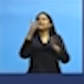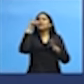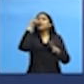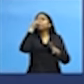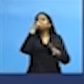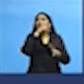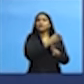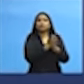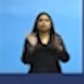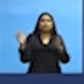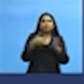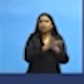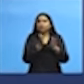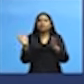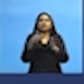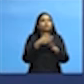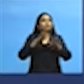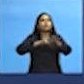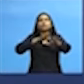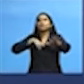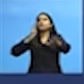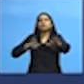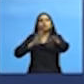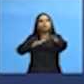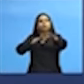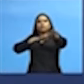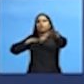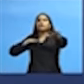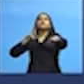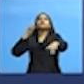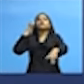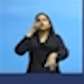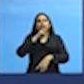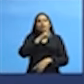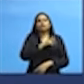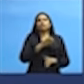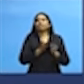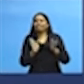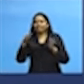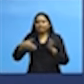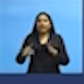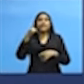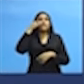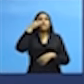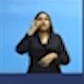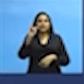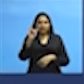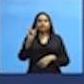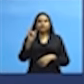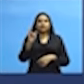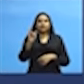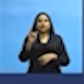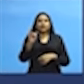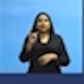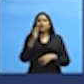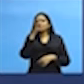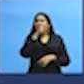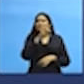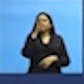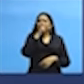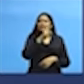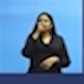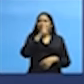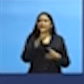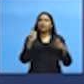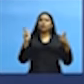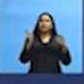das vias principais estão congestionados. Não há mais saídas para encurtar trajetos ou evitar congestionamentos. Na tentativa de amenizar